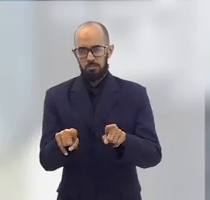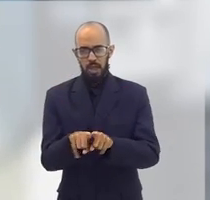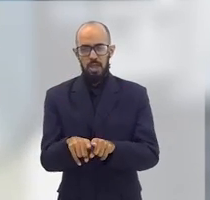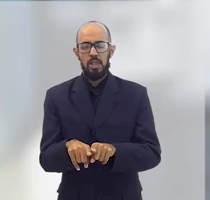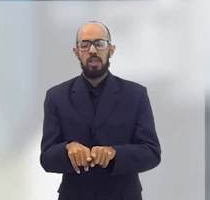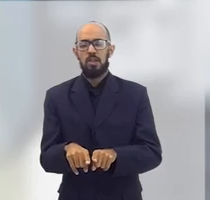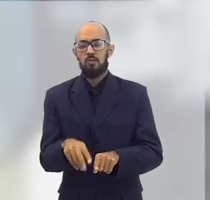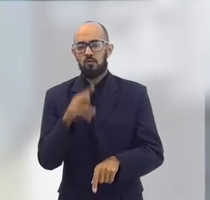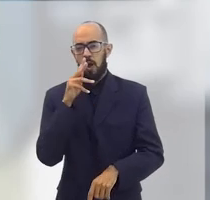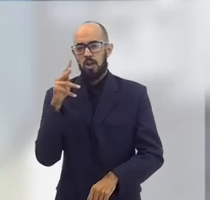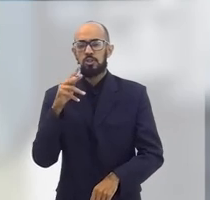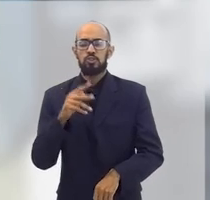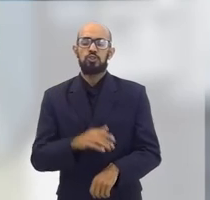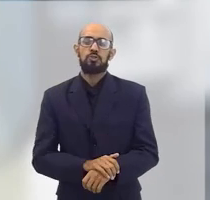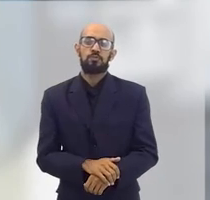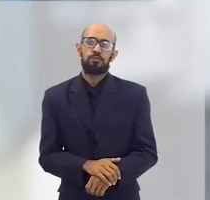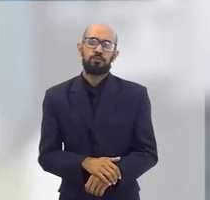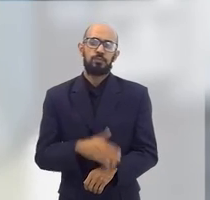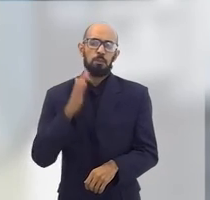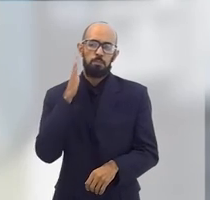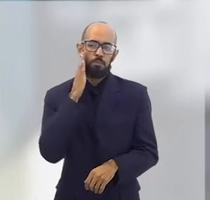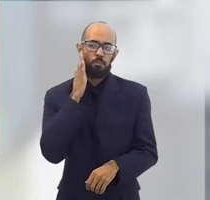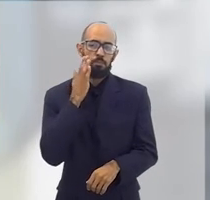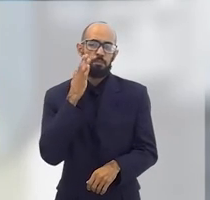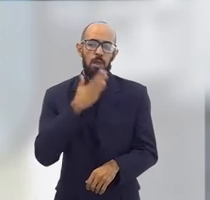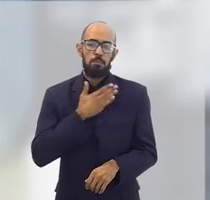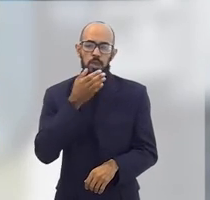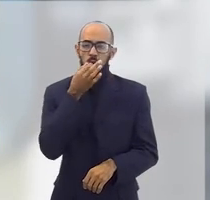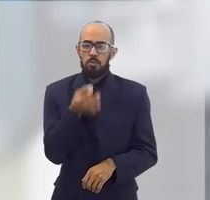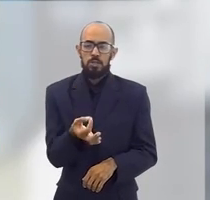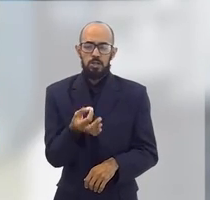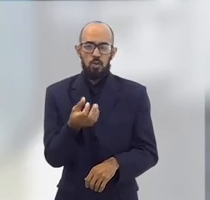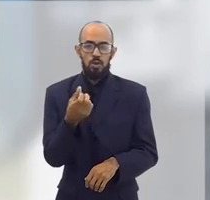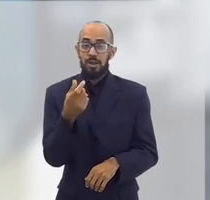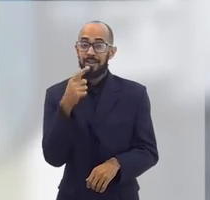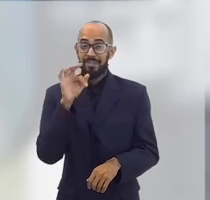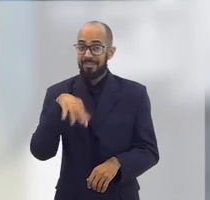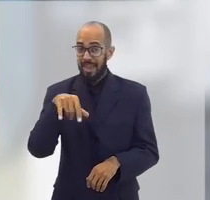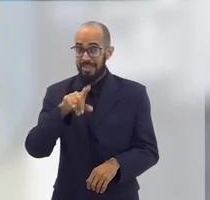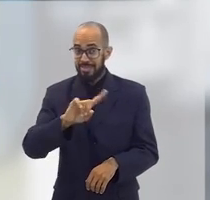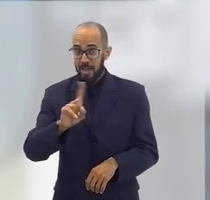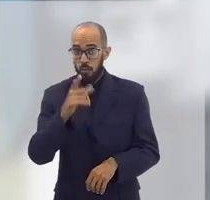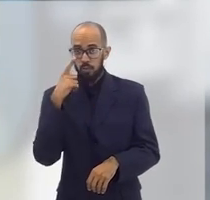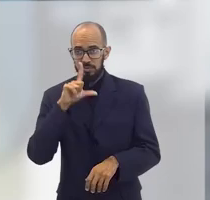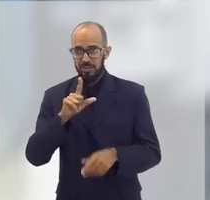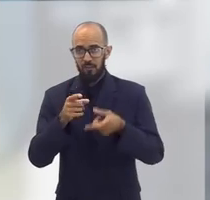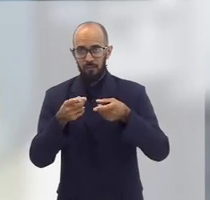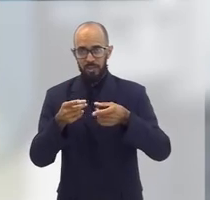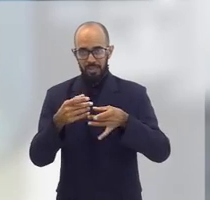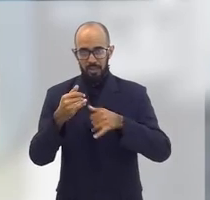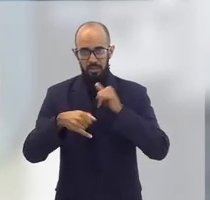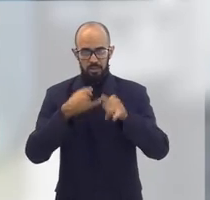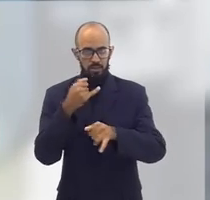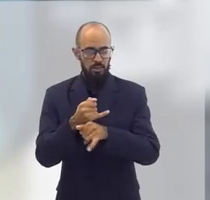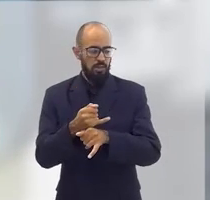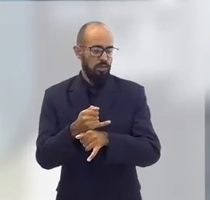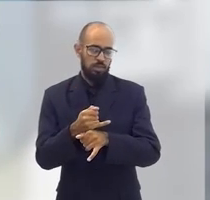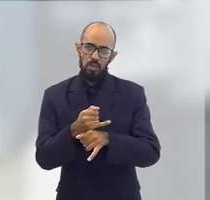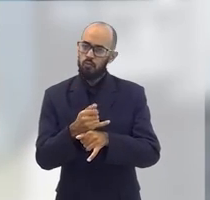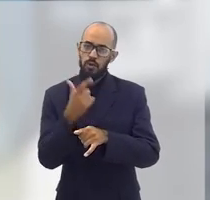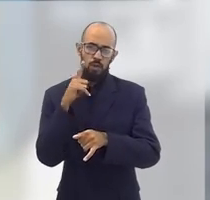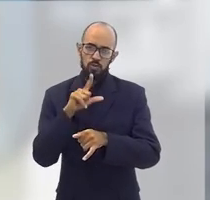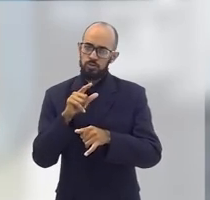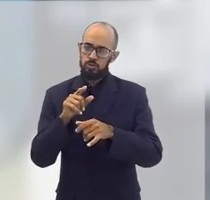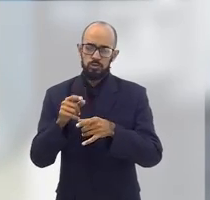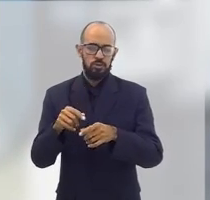violenta. Então, eu costumo dizer que, no médio e longo prazo, quem não se digitalizar provavelmente estará em